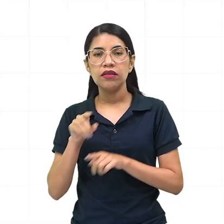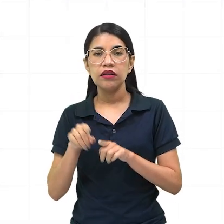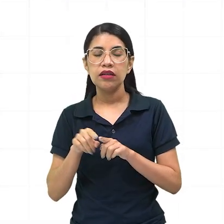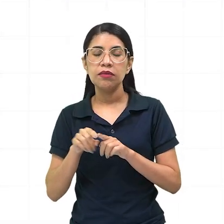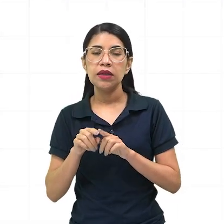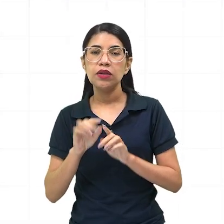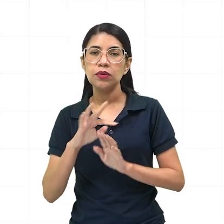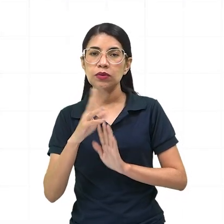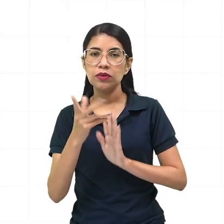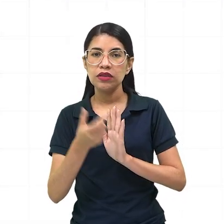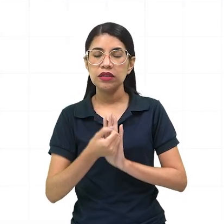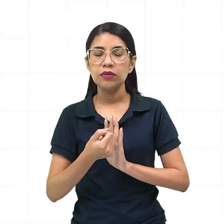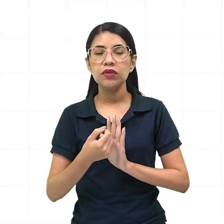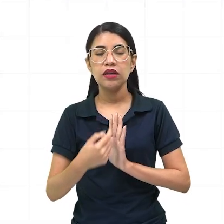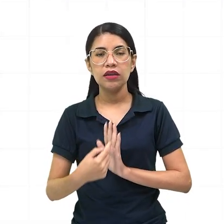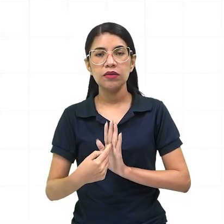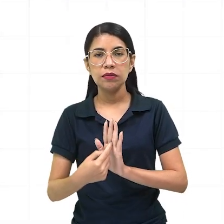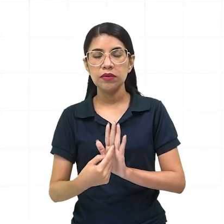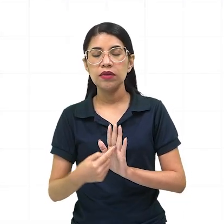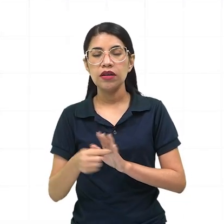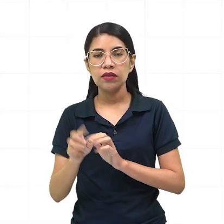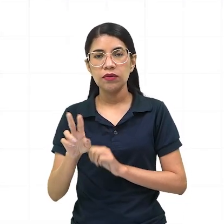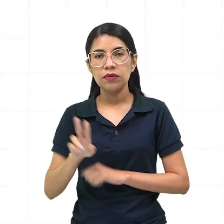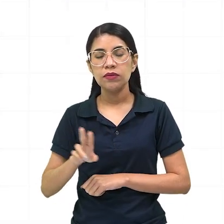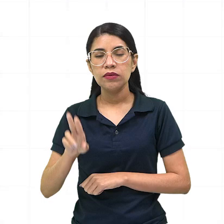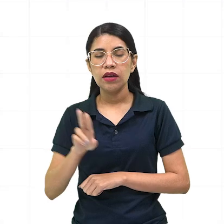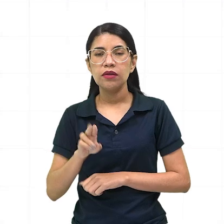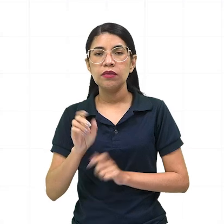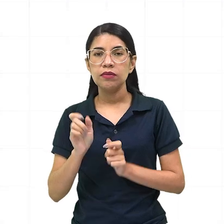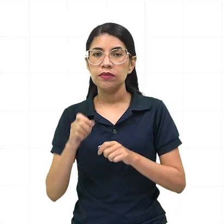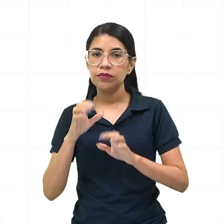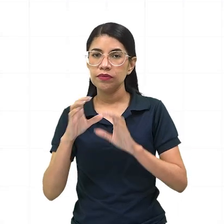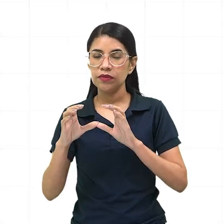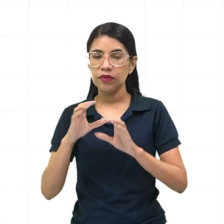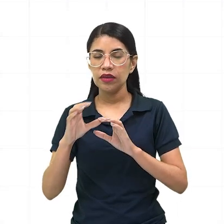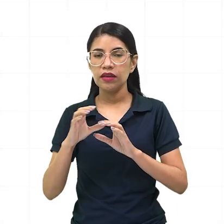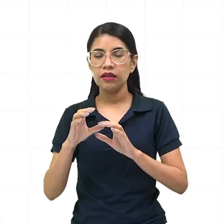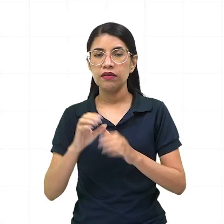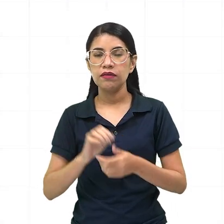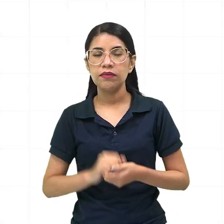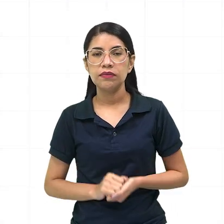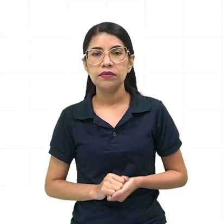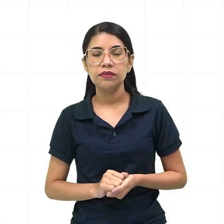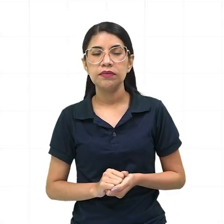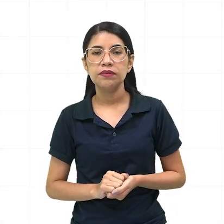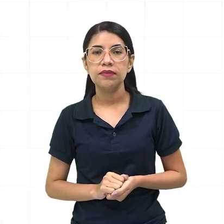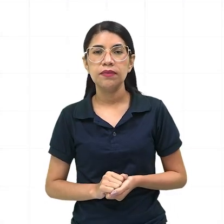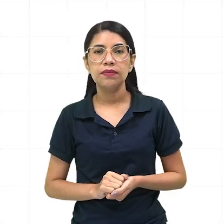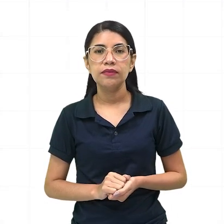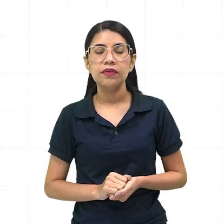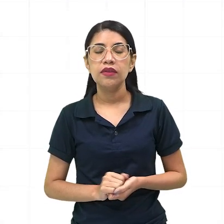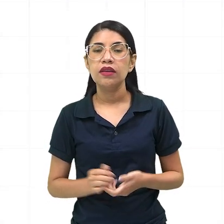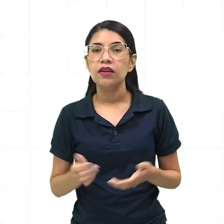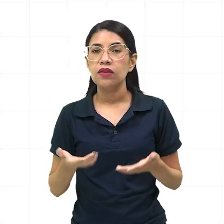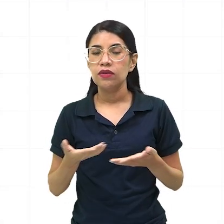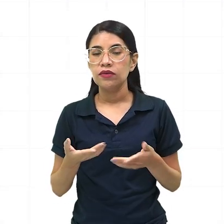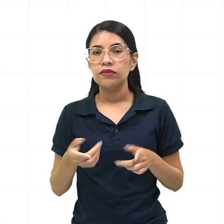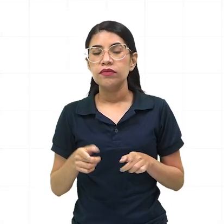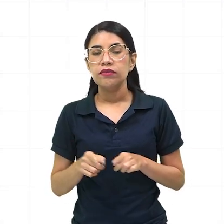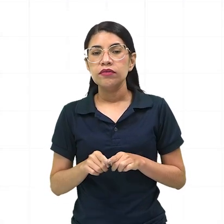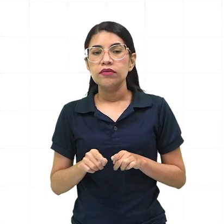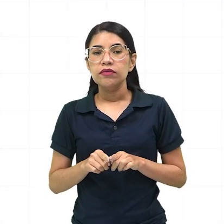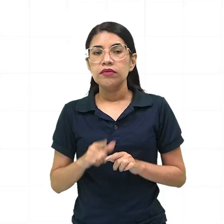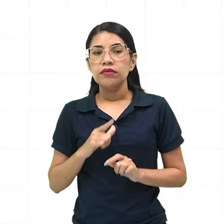os símbolos, eles eram utilizados para comunicar mensagens sagradas. E aqui, gente, hoje,